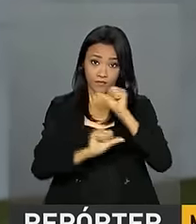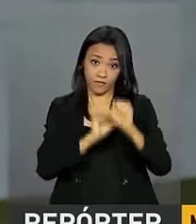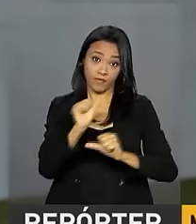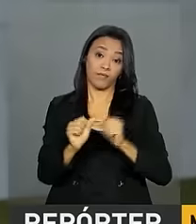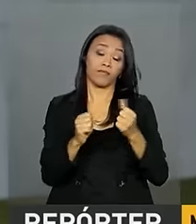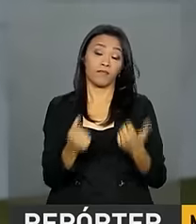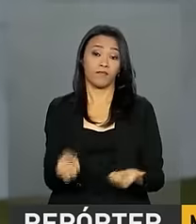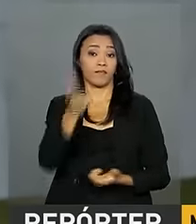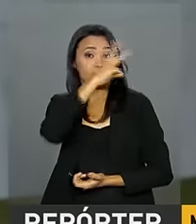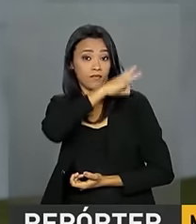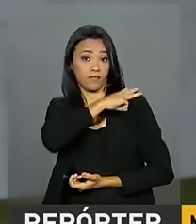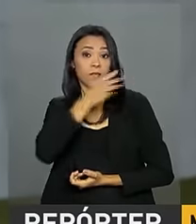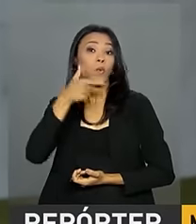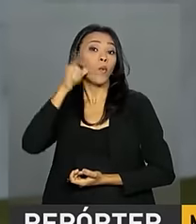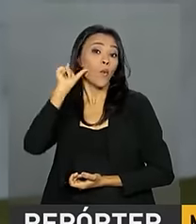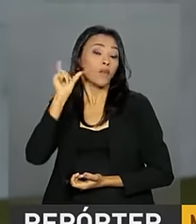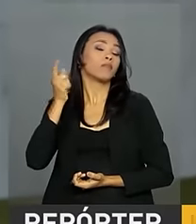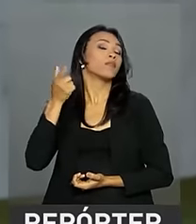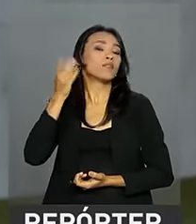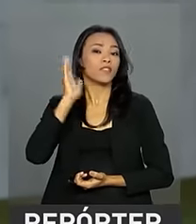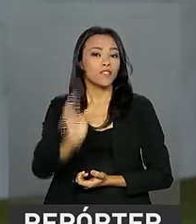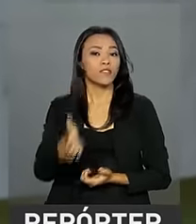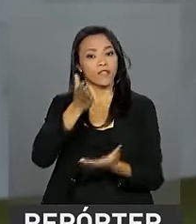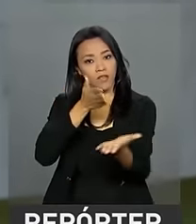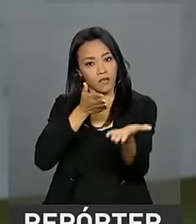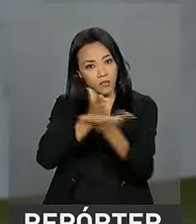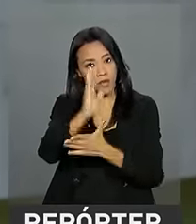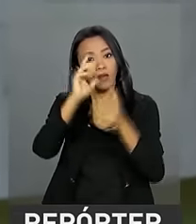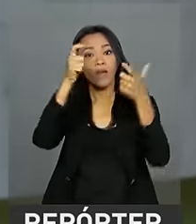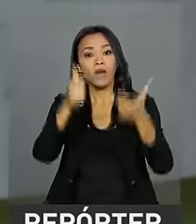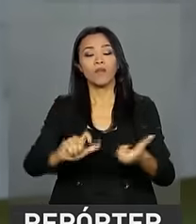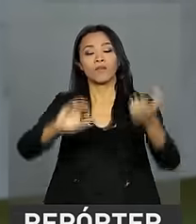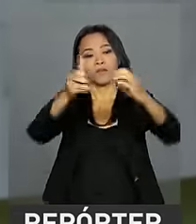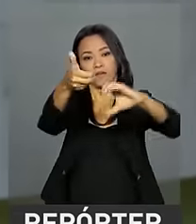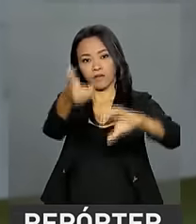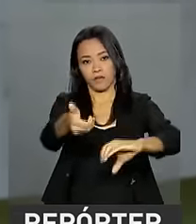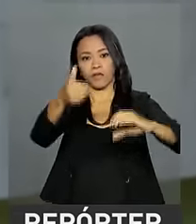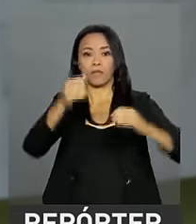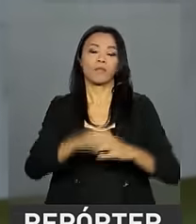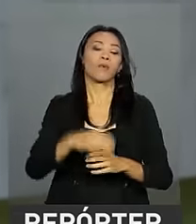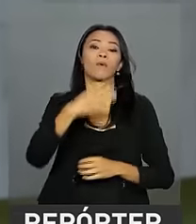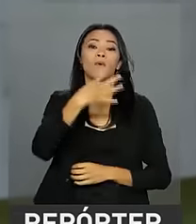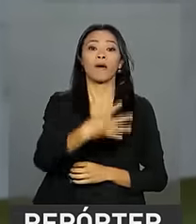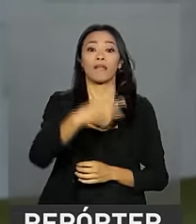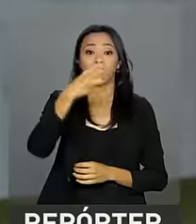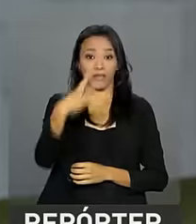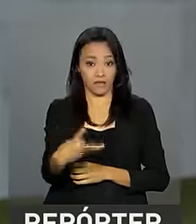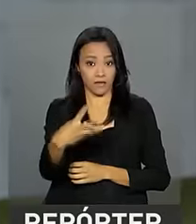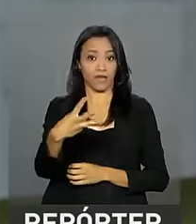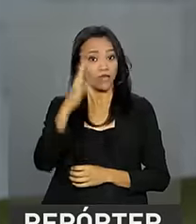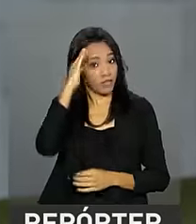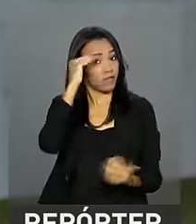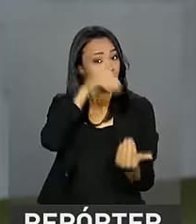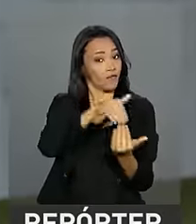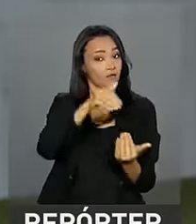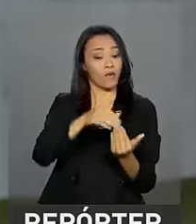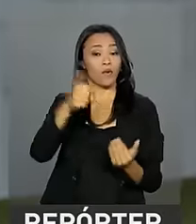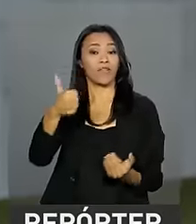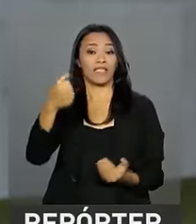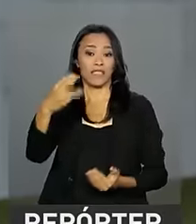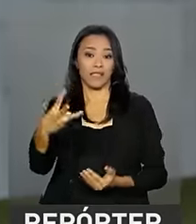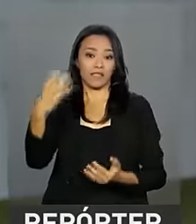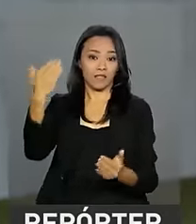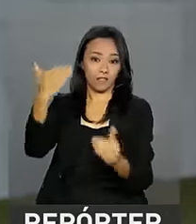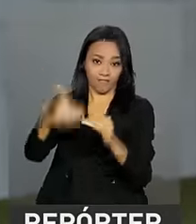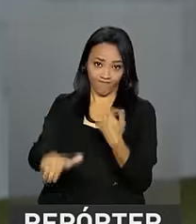médio foi aprovada ontem em no plenário do Senado por 43 votos a favor e 13 contra a